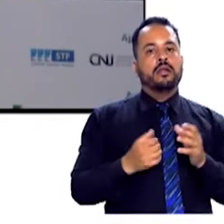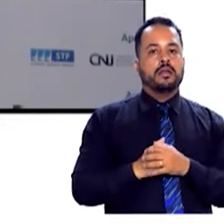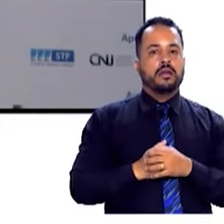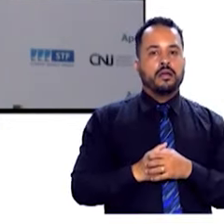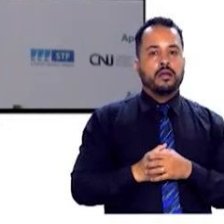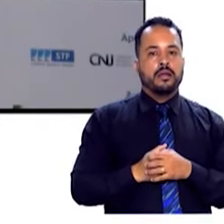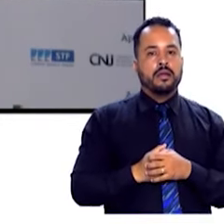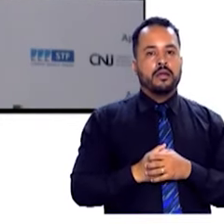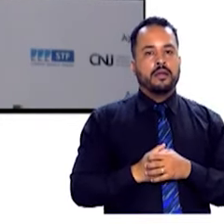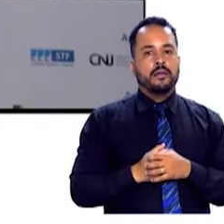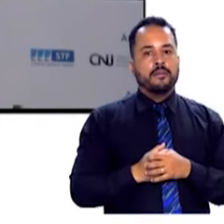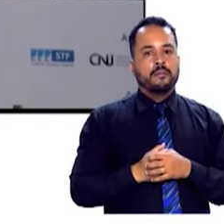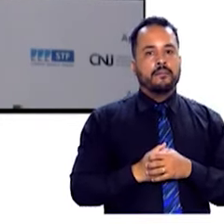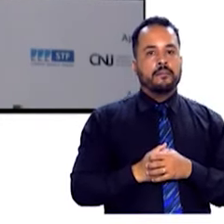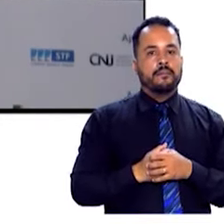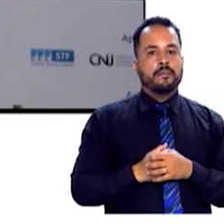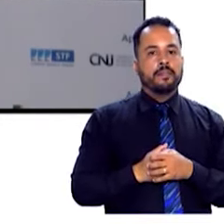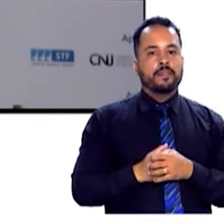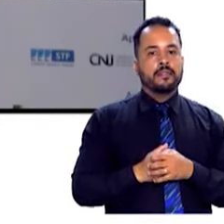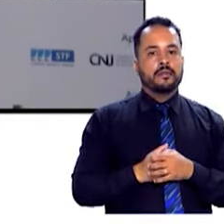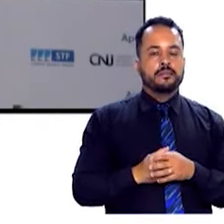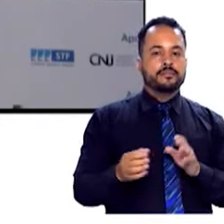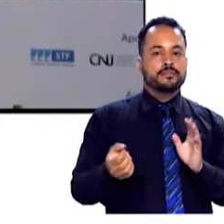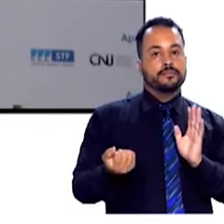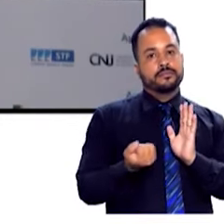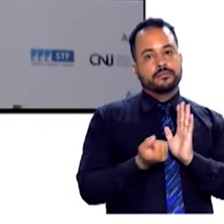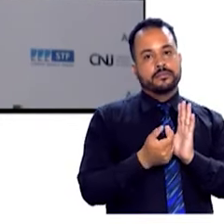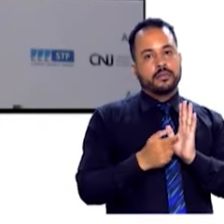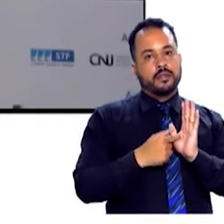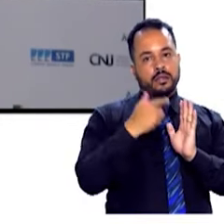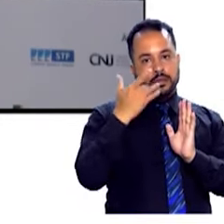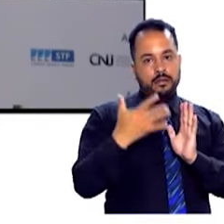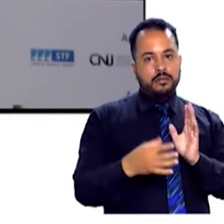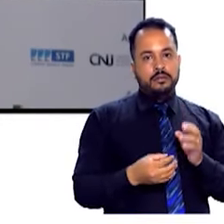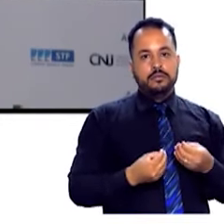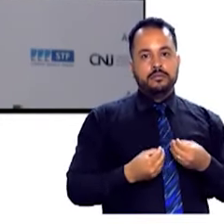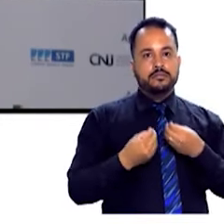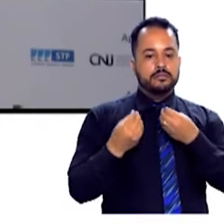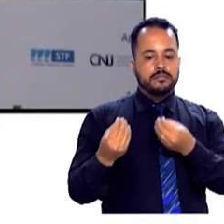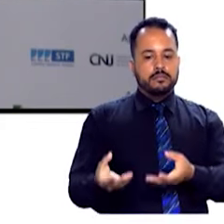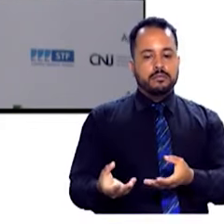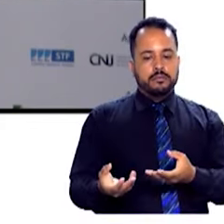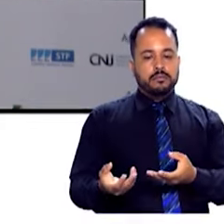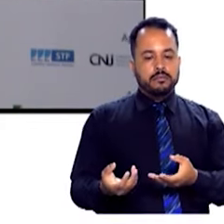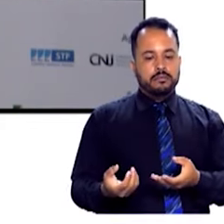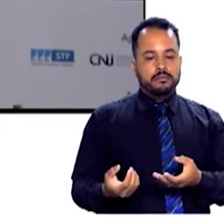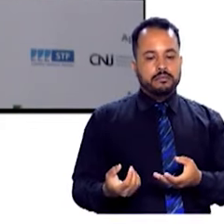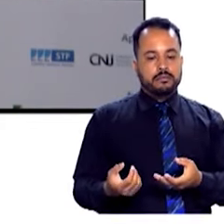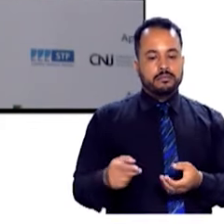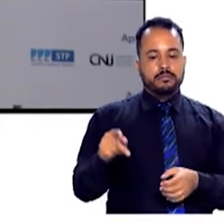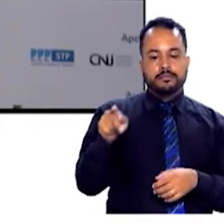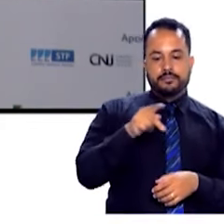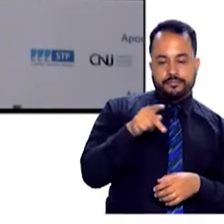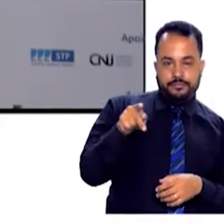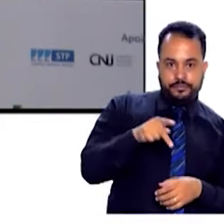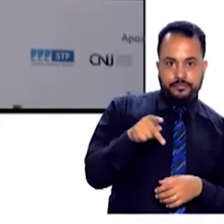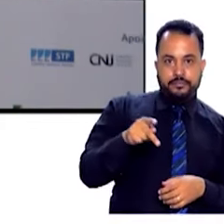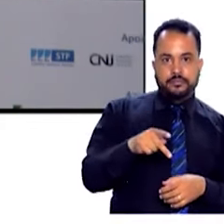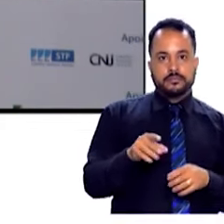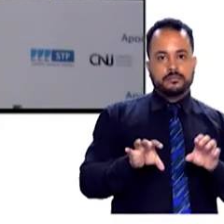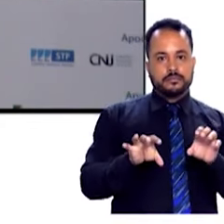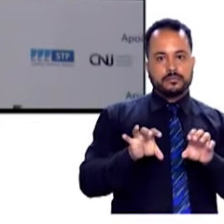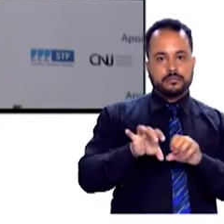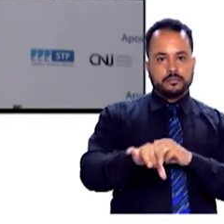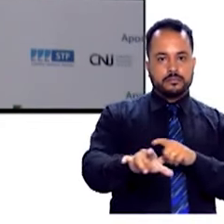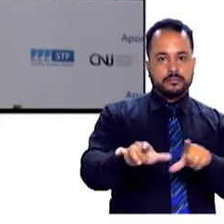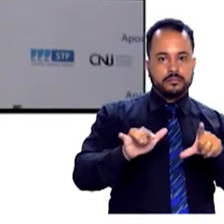quero aqui simbolicamente eh entregar ao professor Scott dodson um Um certificado que